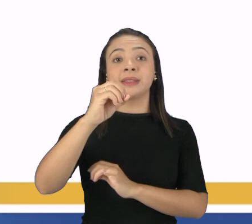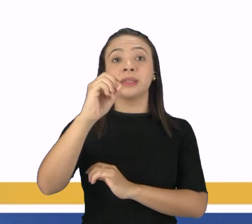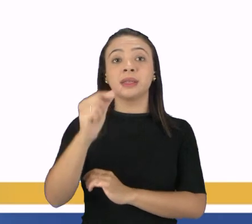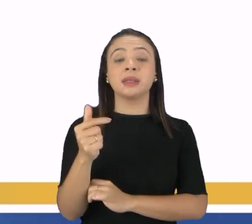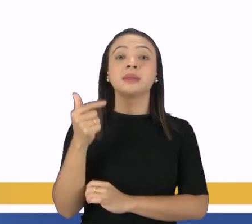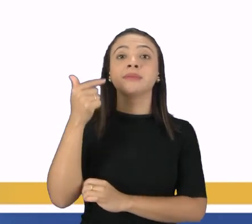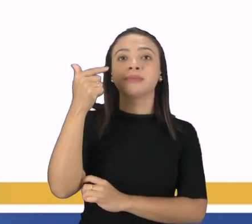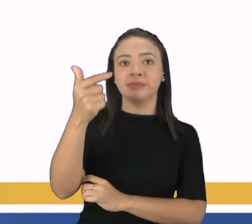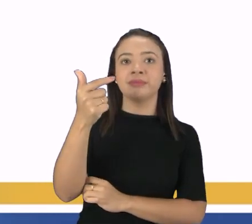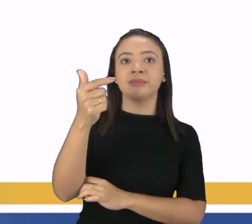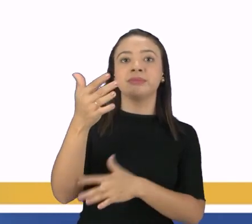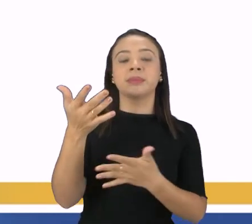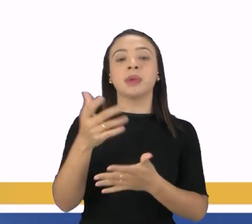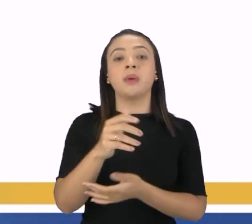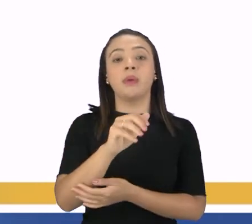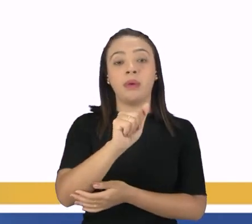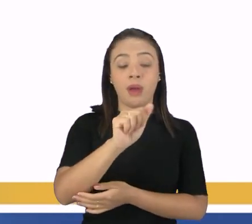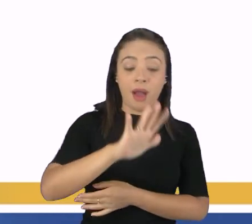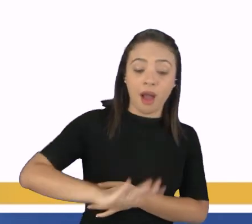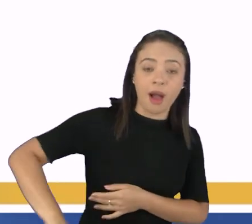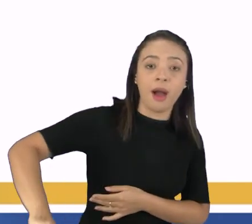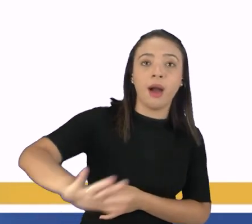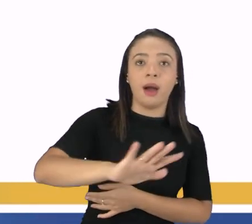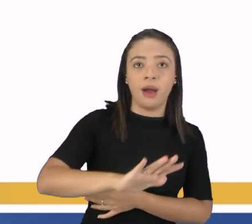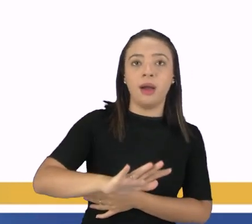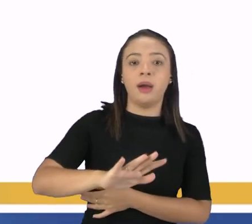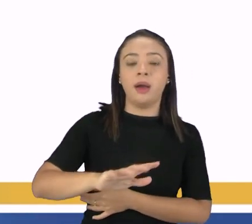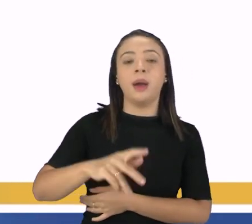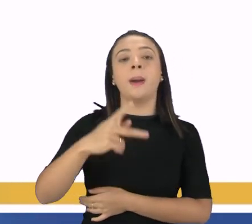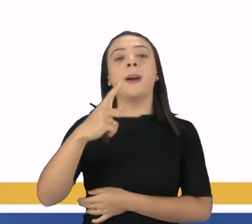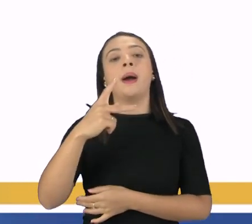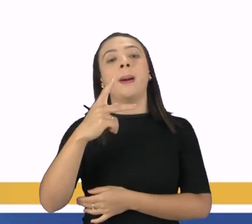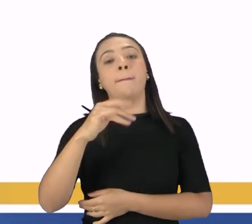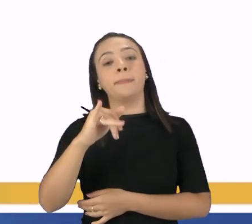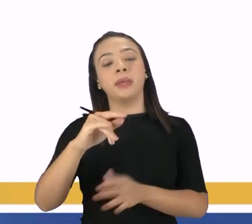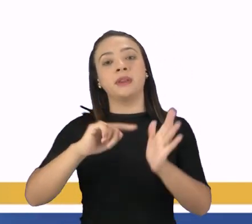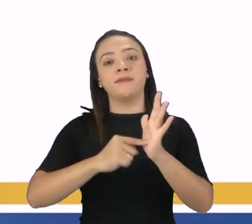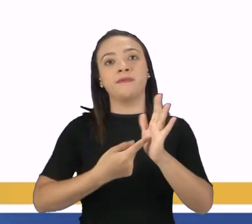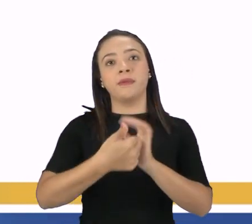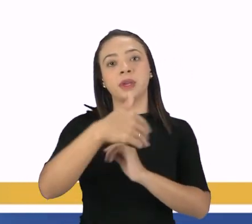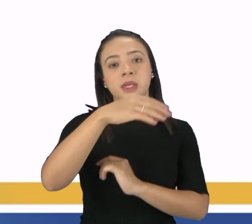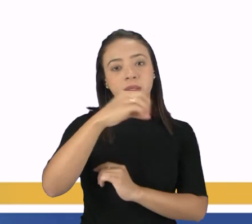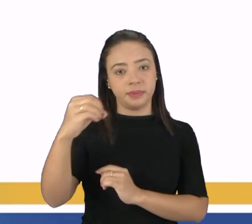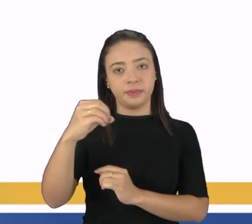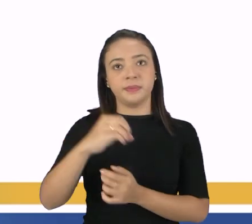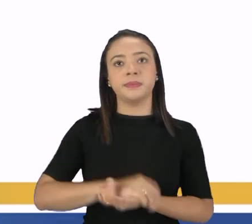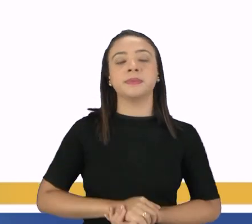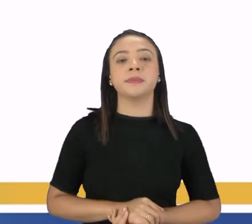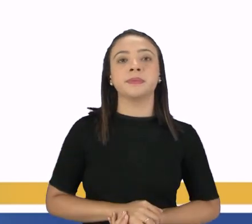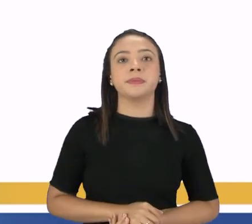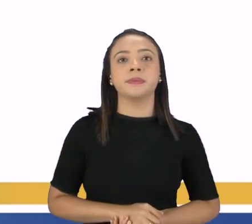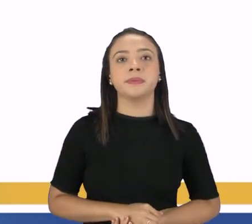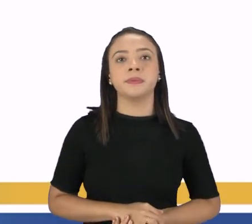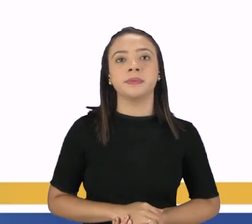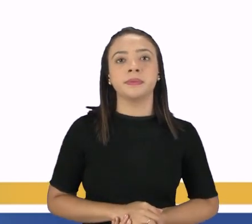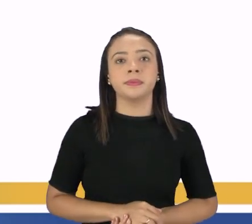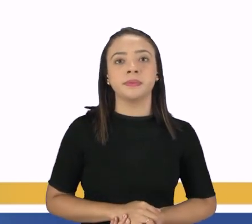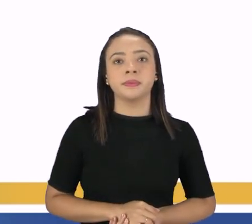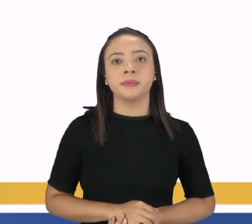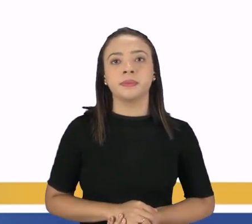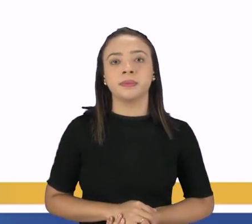Então, temos a área igual a π vezes 100, né? 10 ao quadrado é igual a 100. Muito